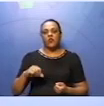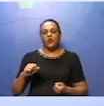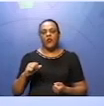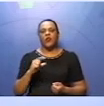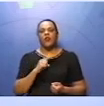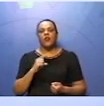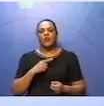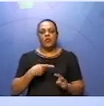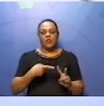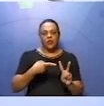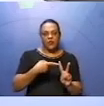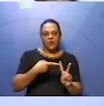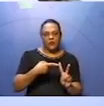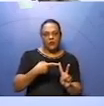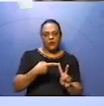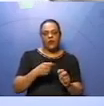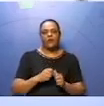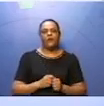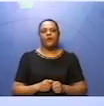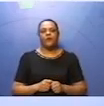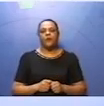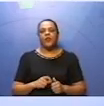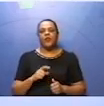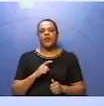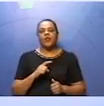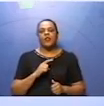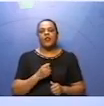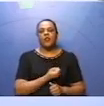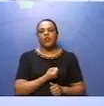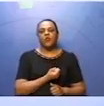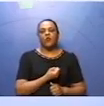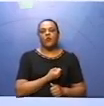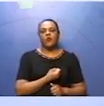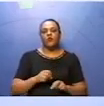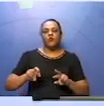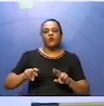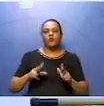da raiz, com índices diferentes.